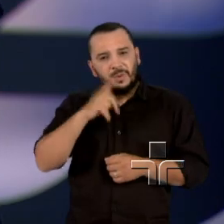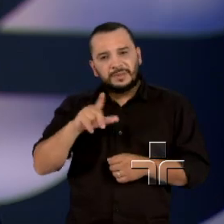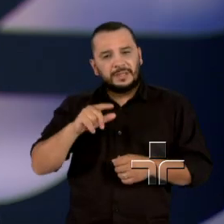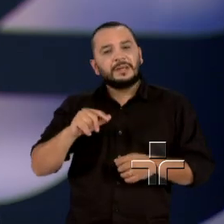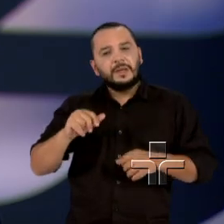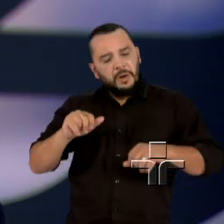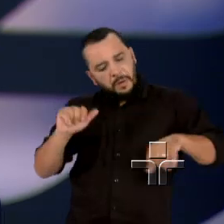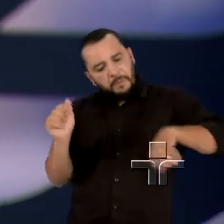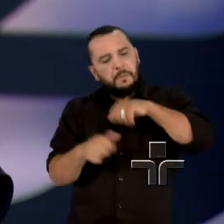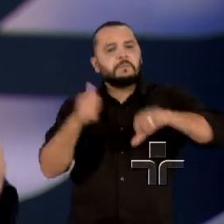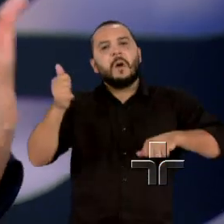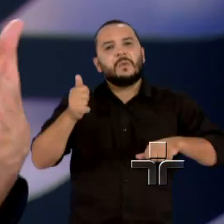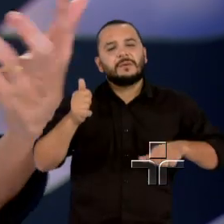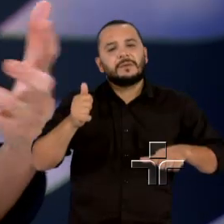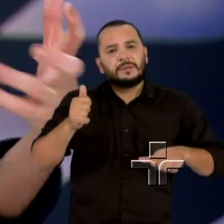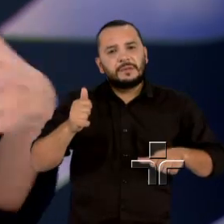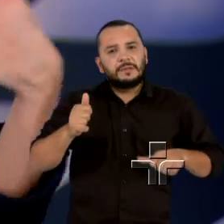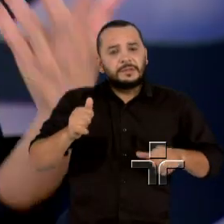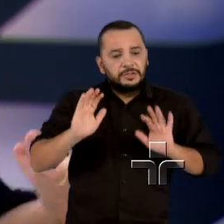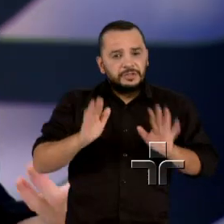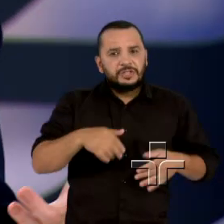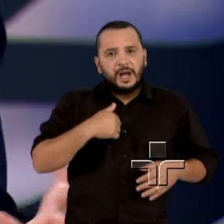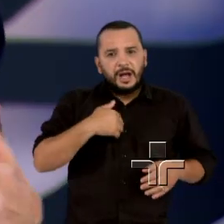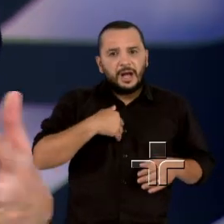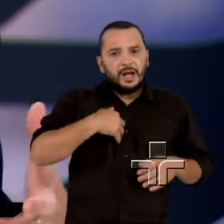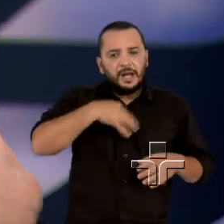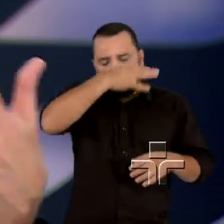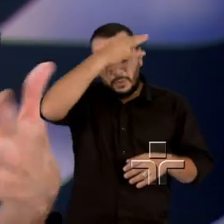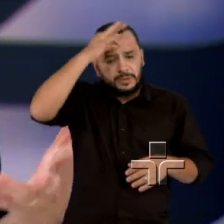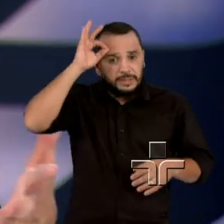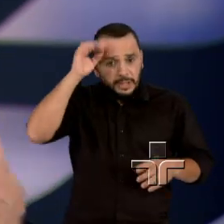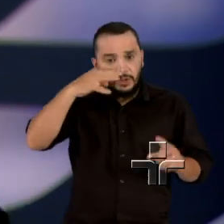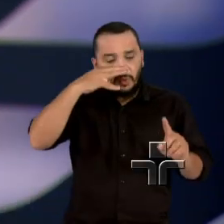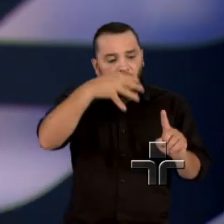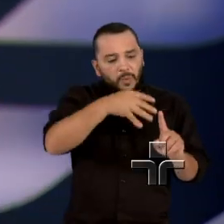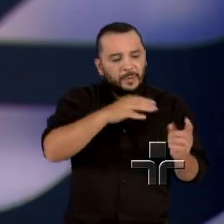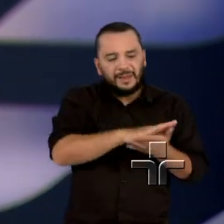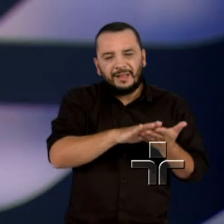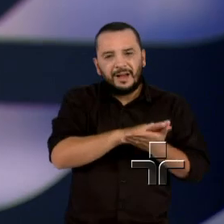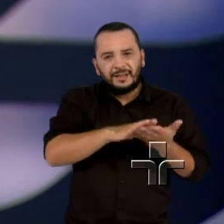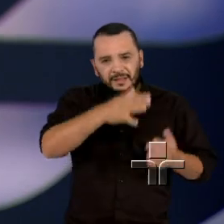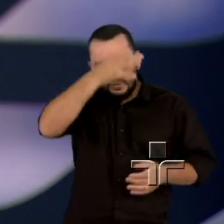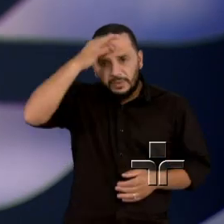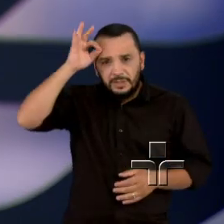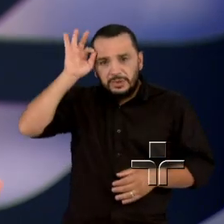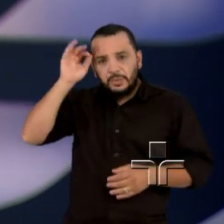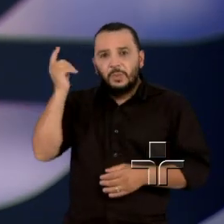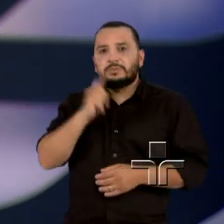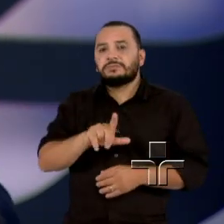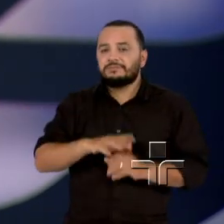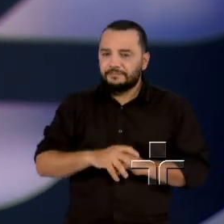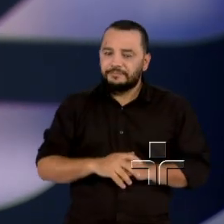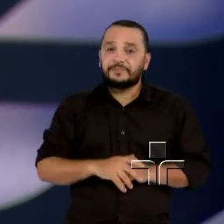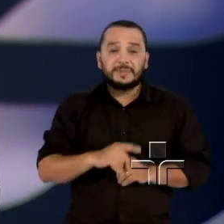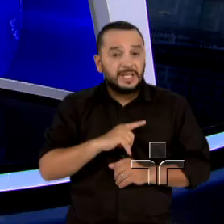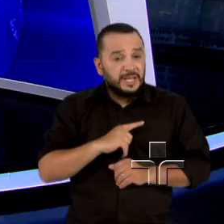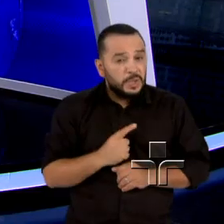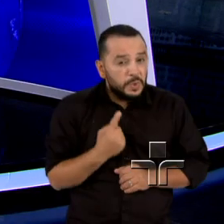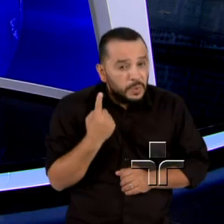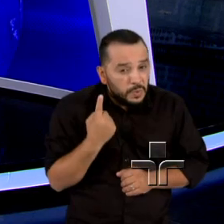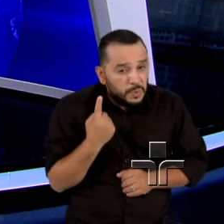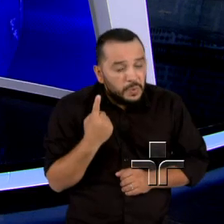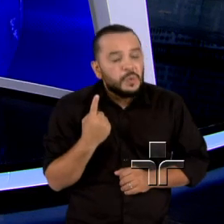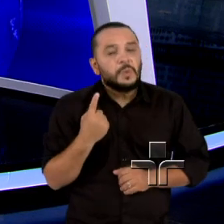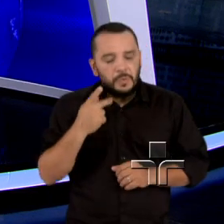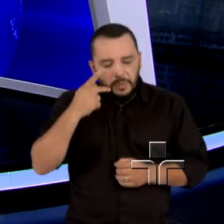de justiça e isso não é a prática dos promotores de justiça, muito pelo contrário, mas foi um promotor que, consciente